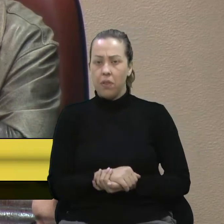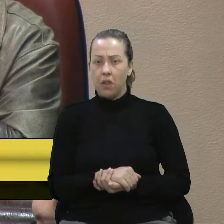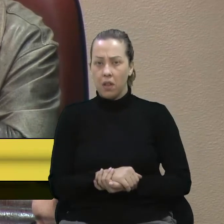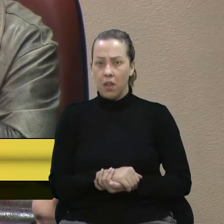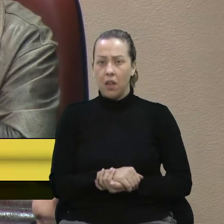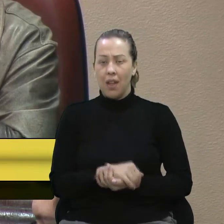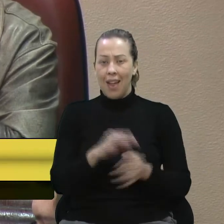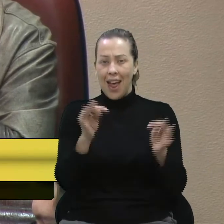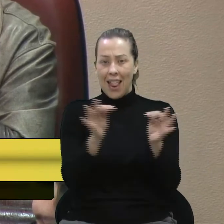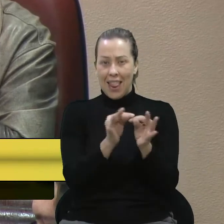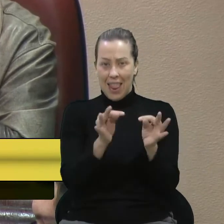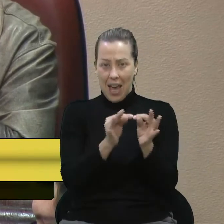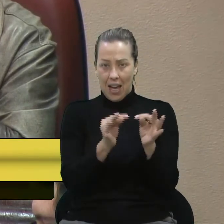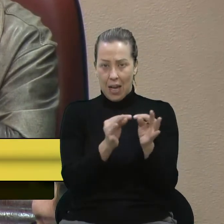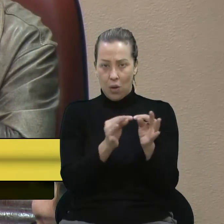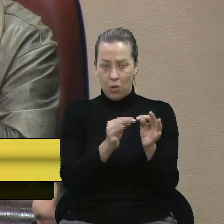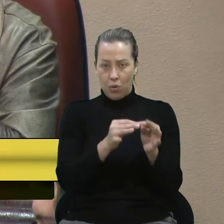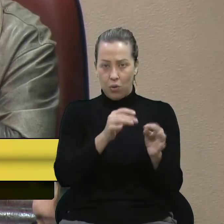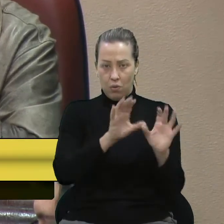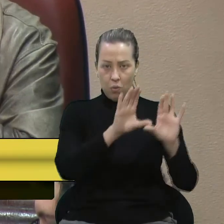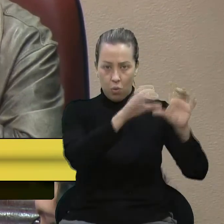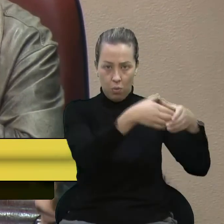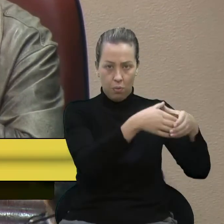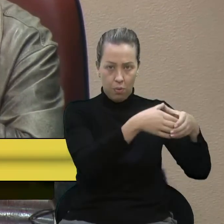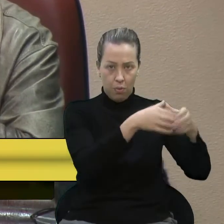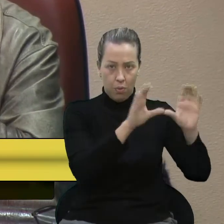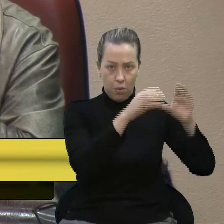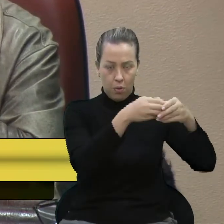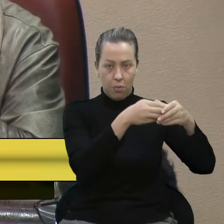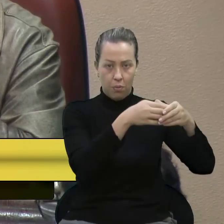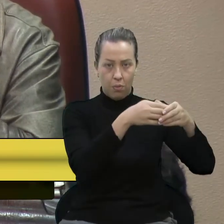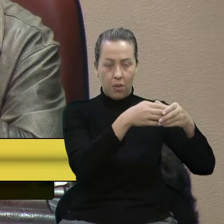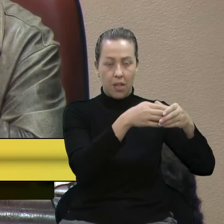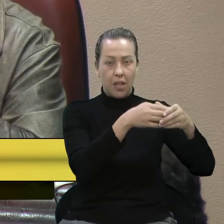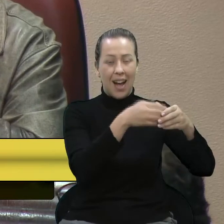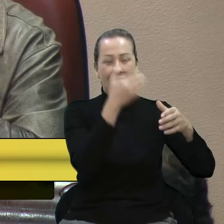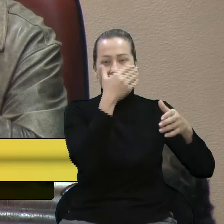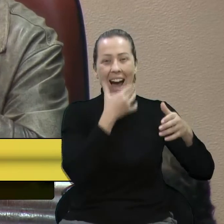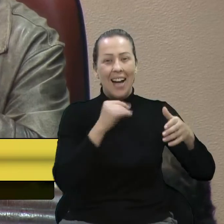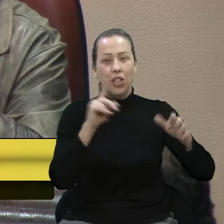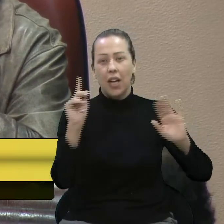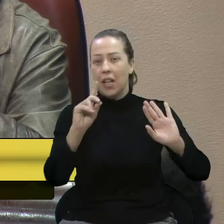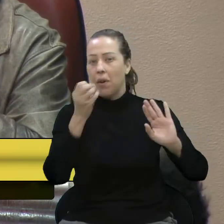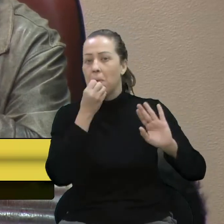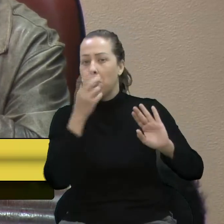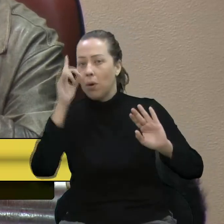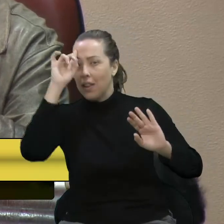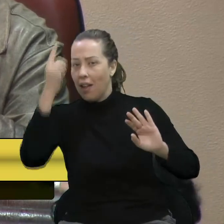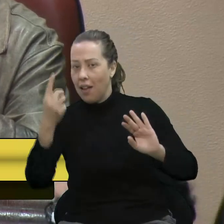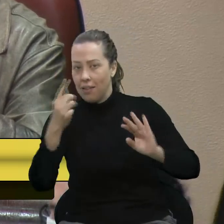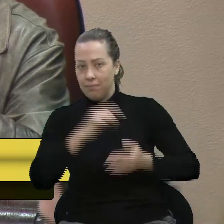seus técnicos, veja bem, acha que não é uma boa ideia.